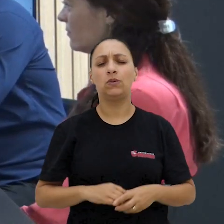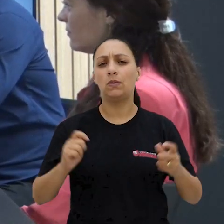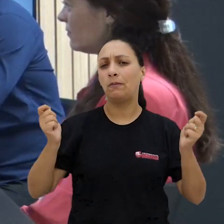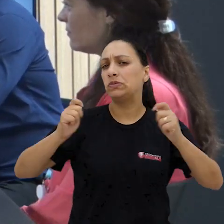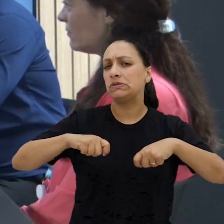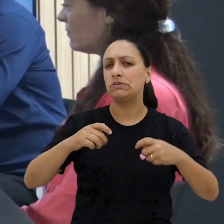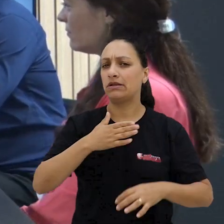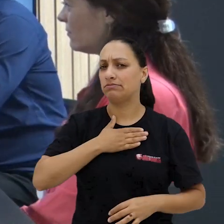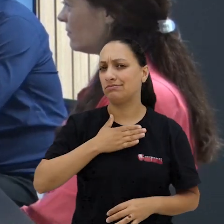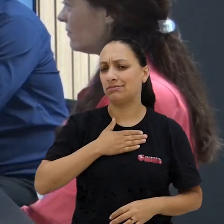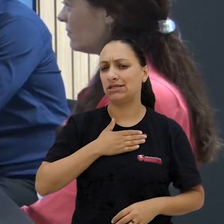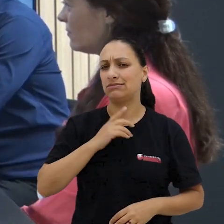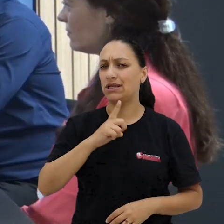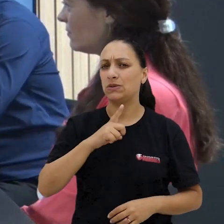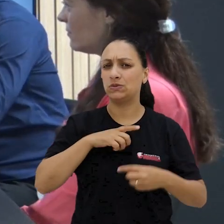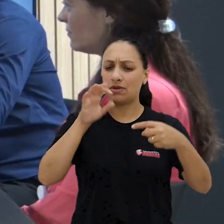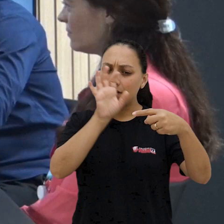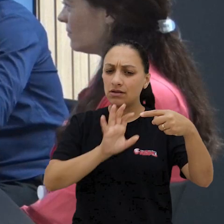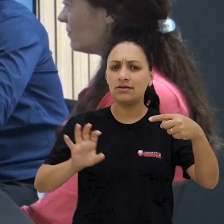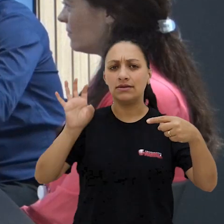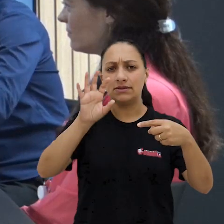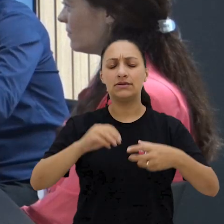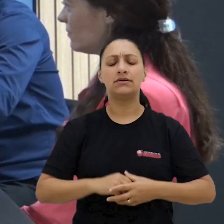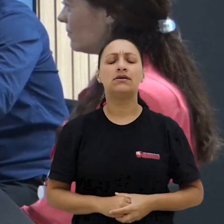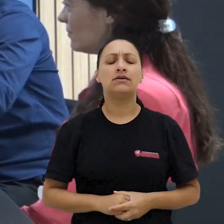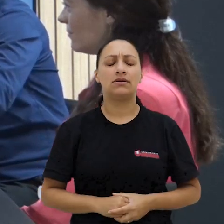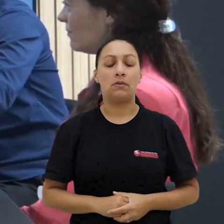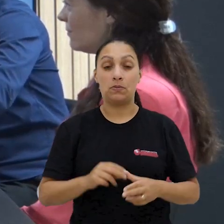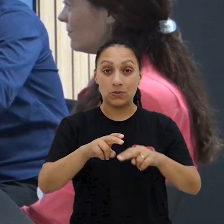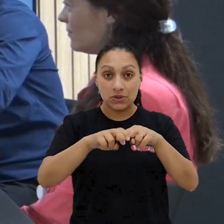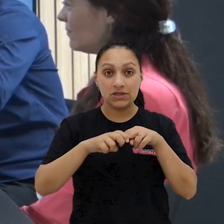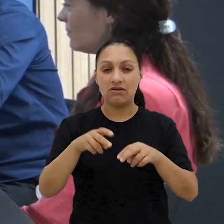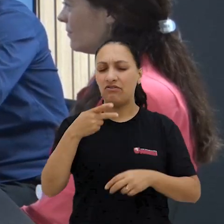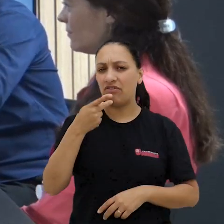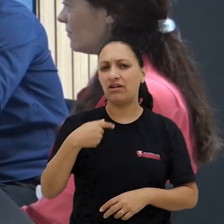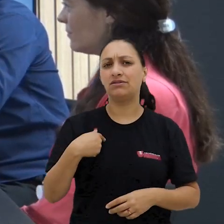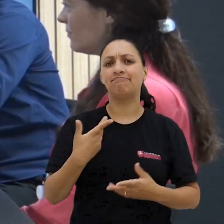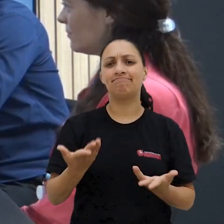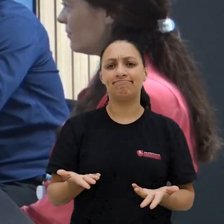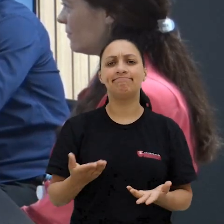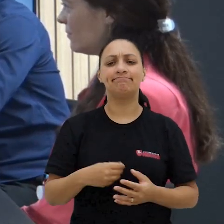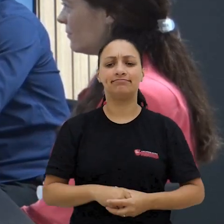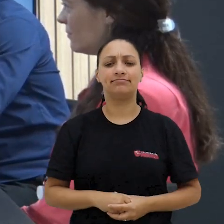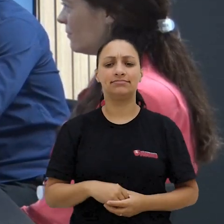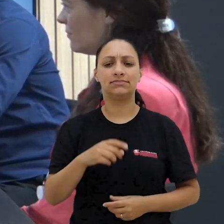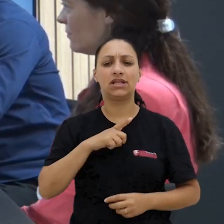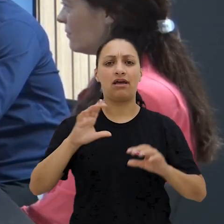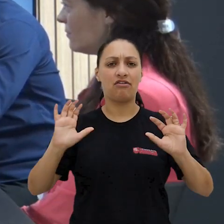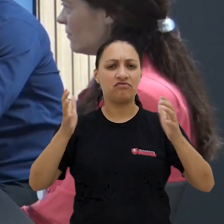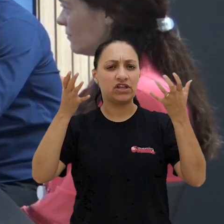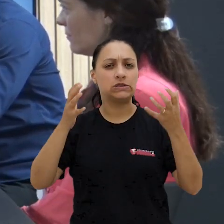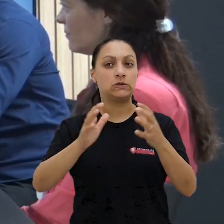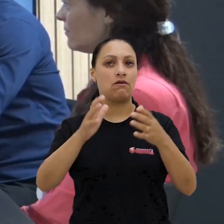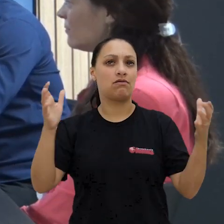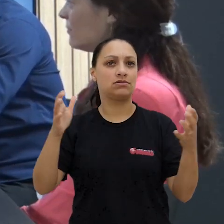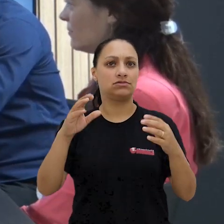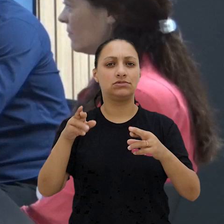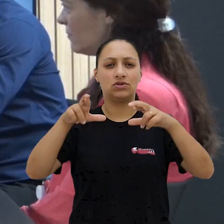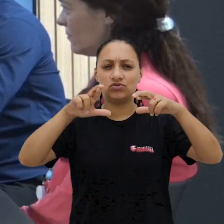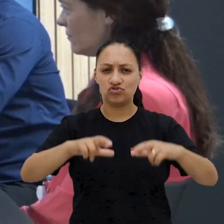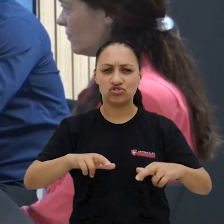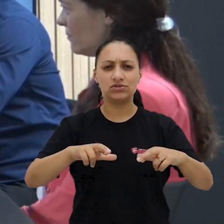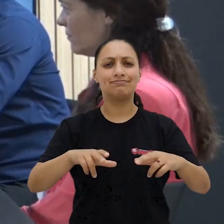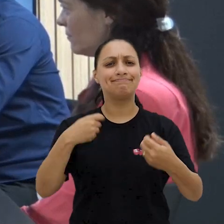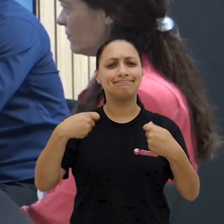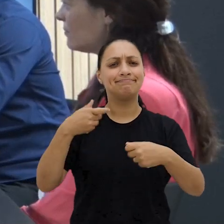minhas possibilidades, tendo um ecossistema? Se eu tô, então, por isso eu falei, vamos participar. Teve grandes eventos na região, tem que participar.